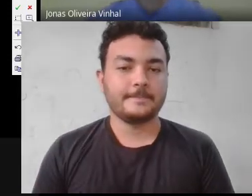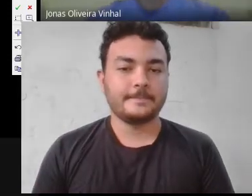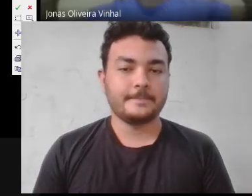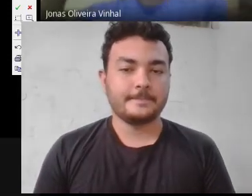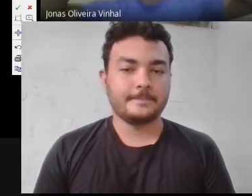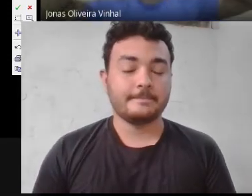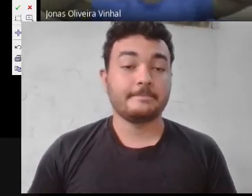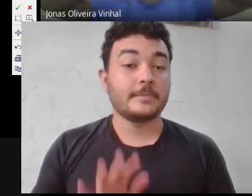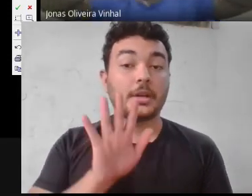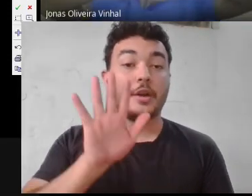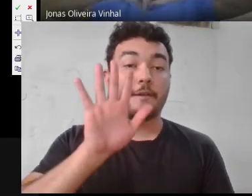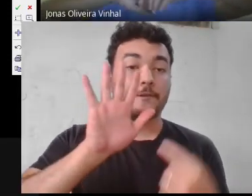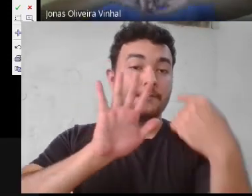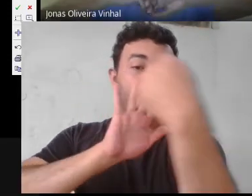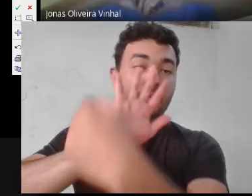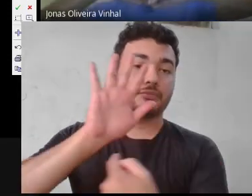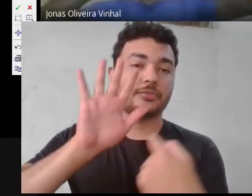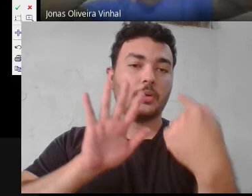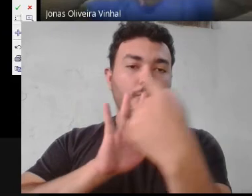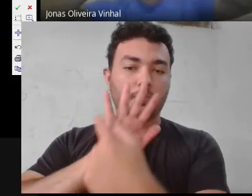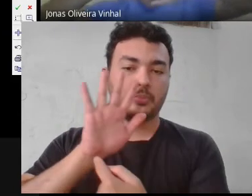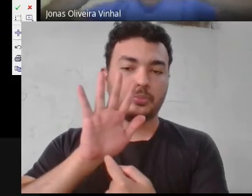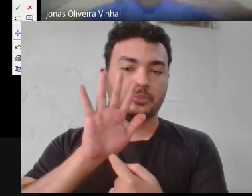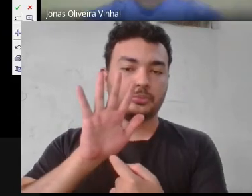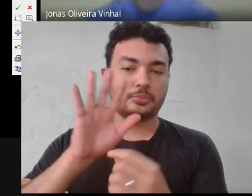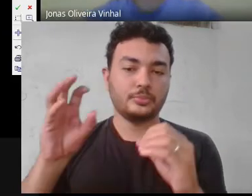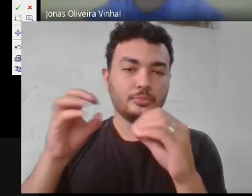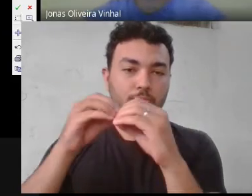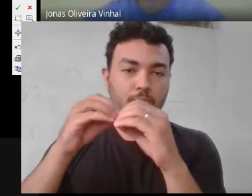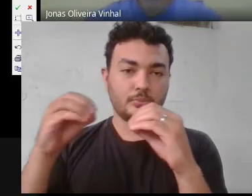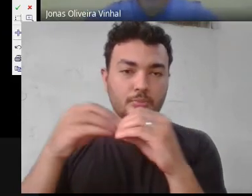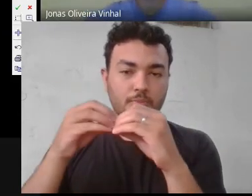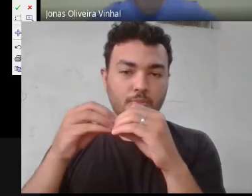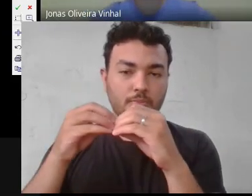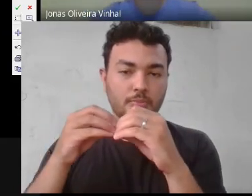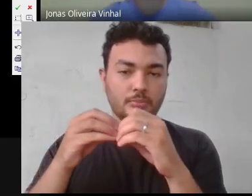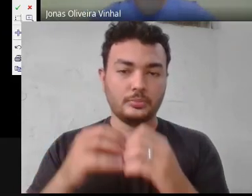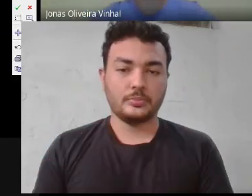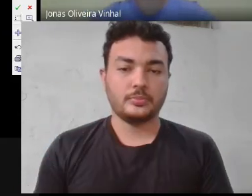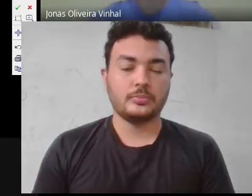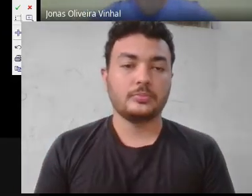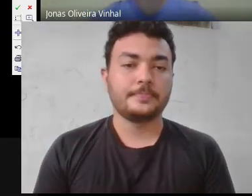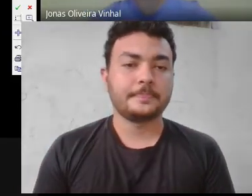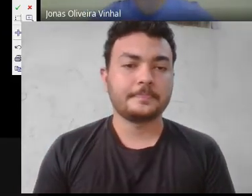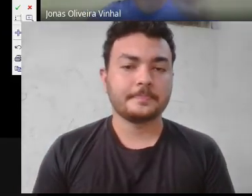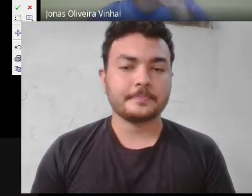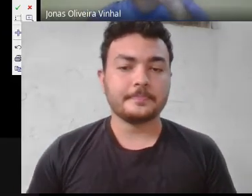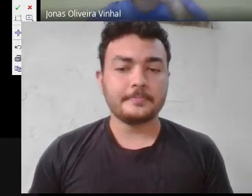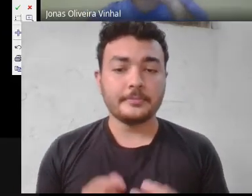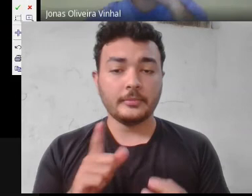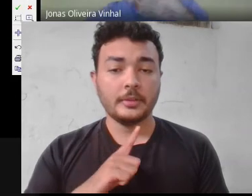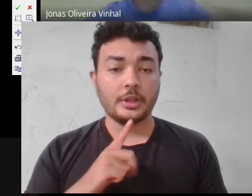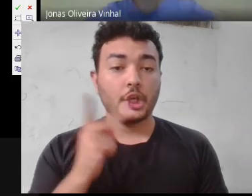de maneira frontal, assim, podendo haver formando uma ligação química e podendo haver uma rotação em relação ao eixo da ligação, tá? Então, sobreposição